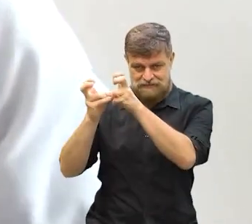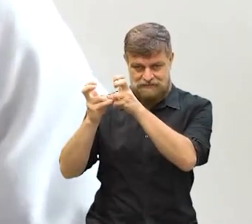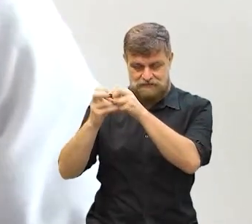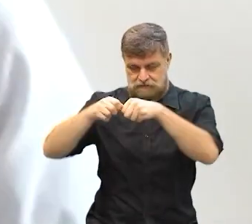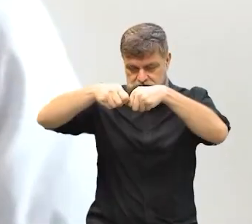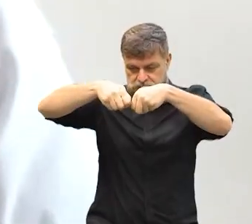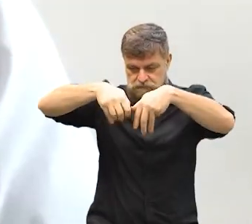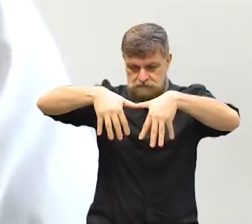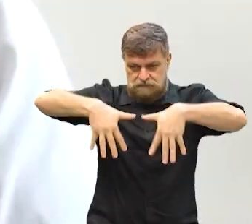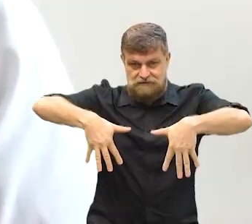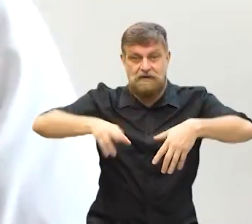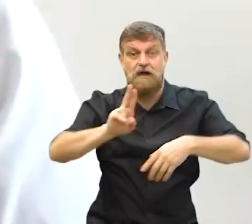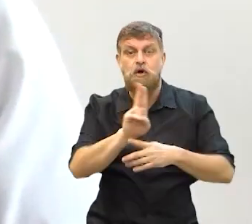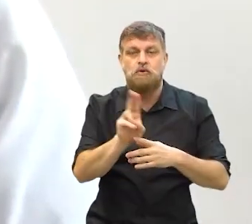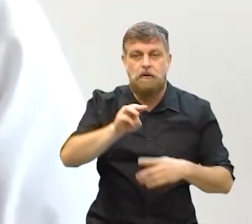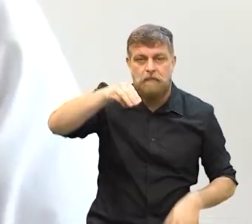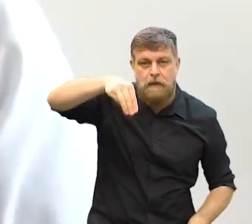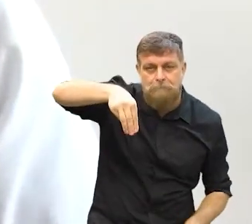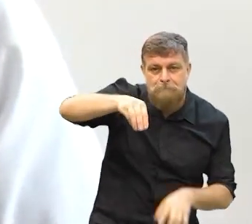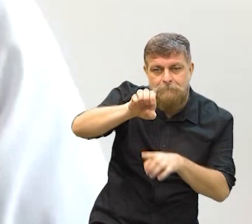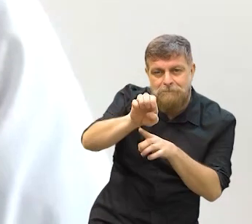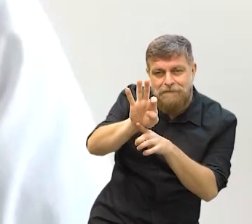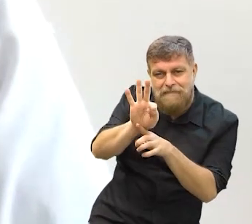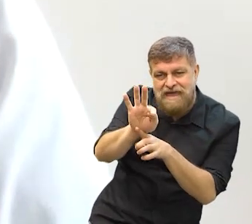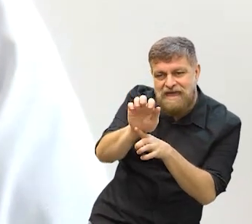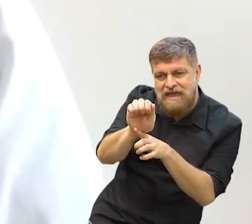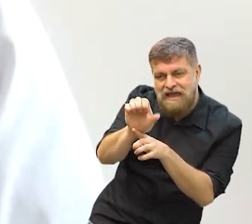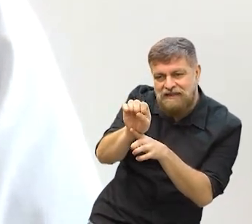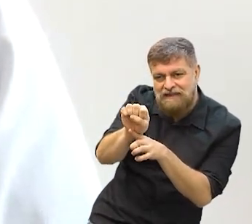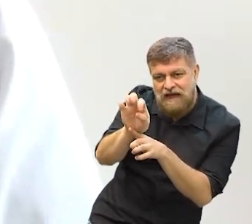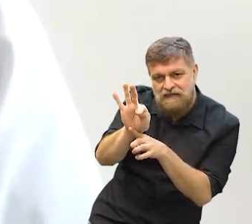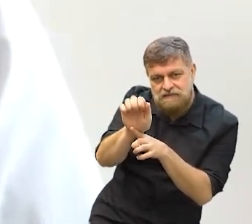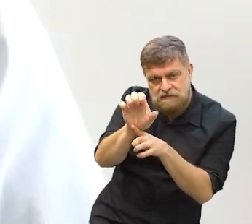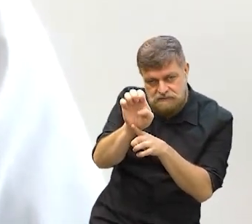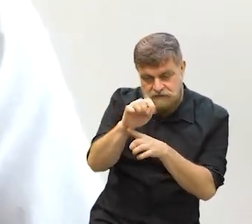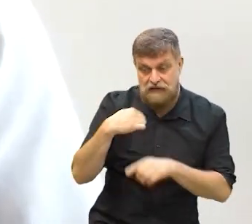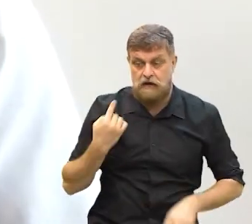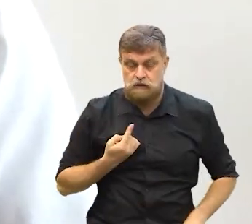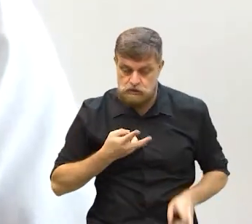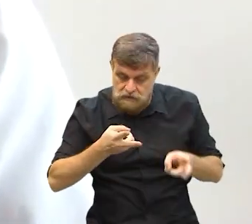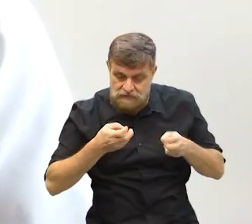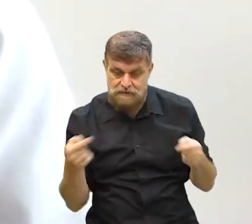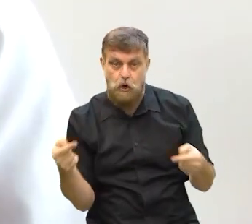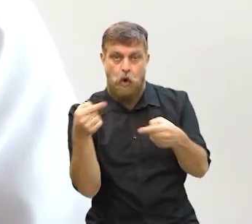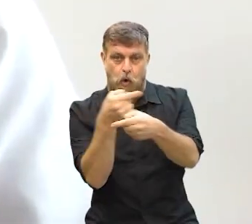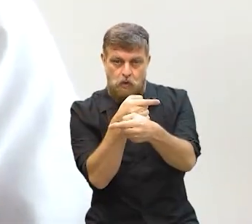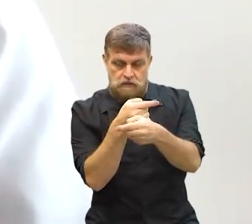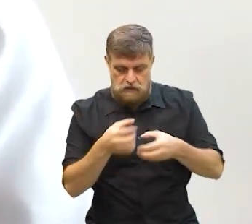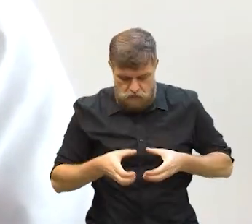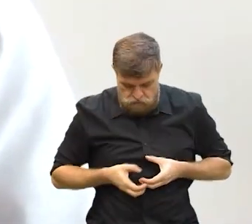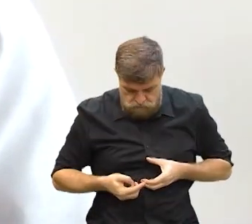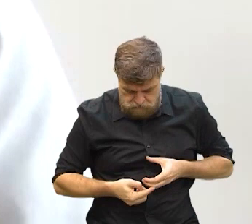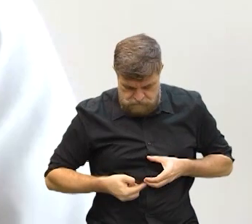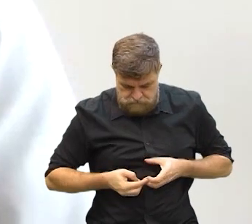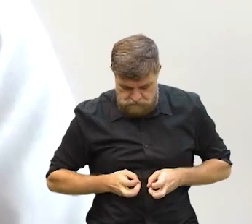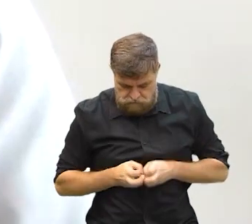fazem raízes, vamos por assim, que são as metástases, para a pelve, mas isso não é o comum da gente ver. Habitualmente a gente vê o contrário, o tumor